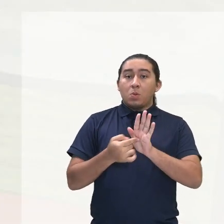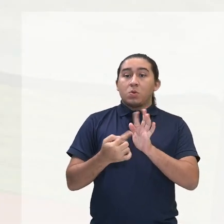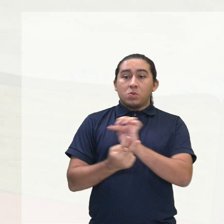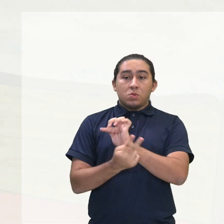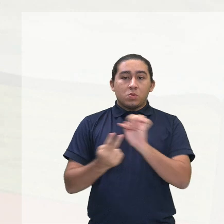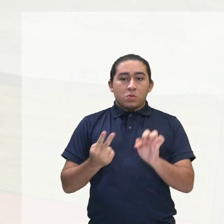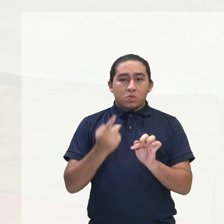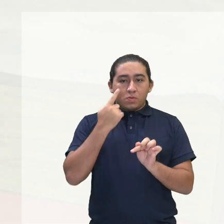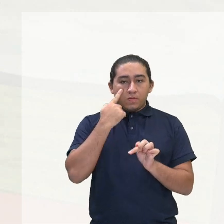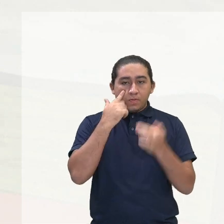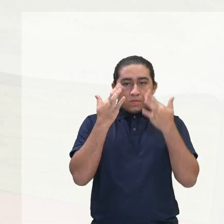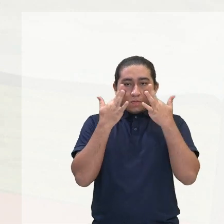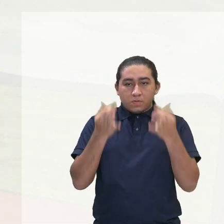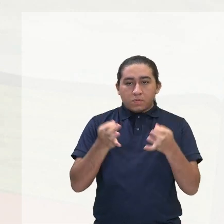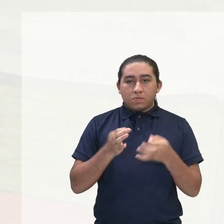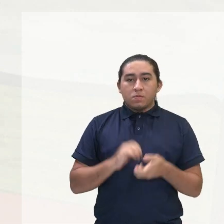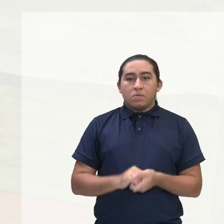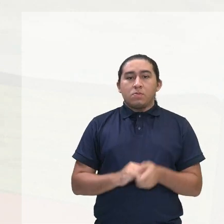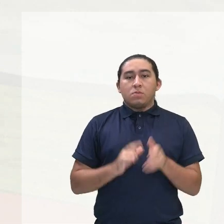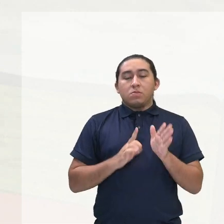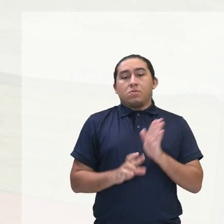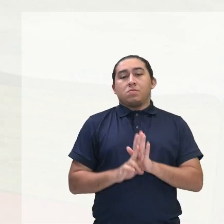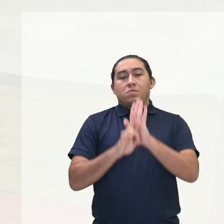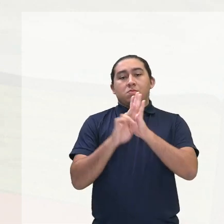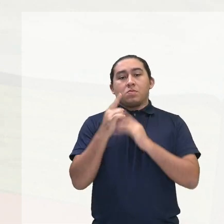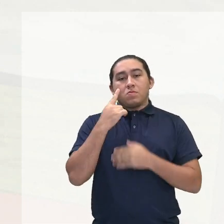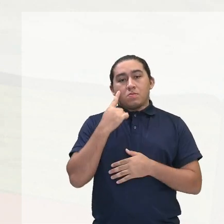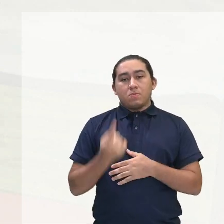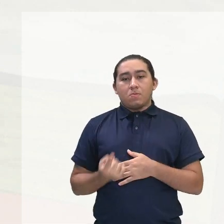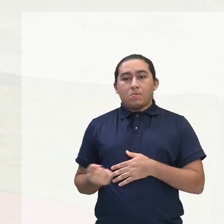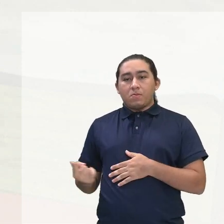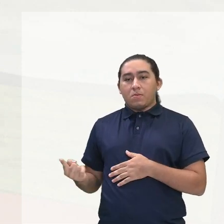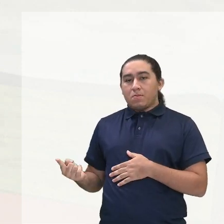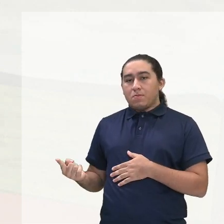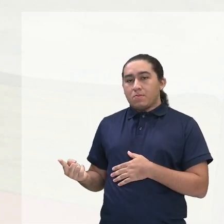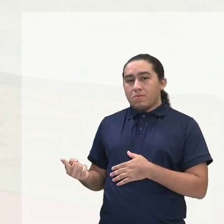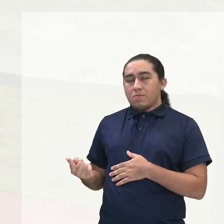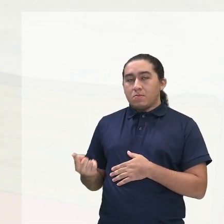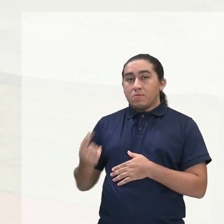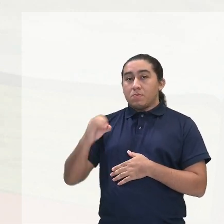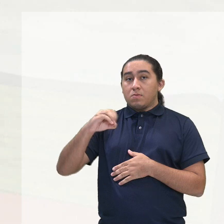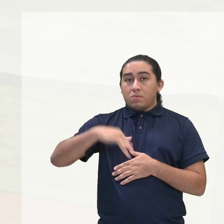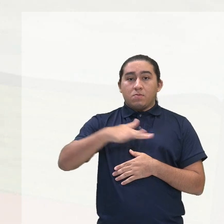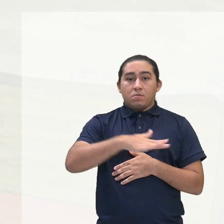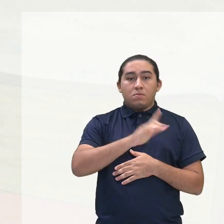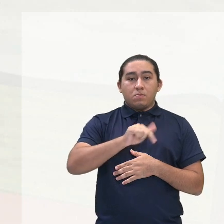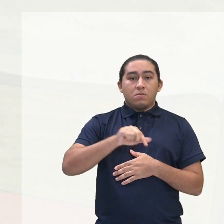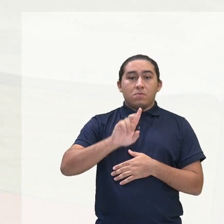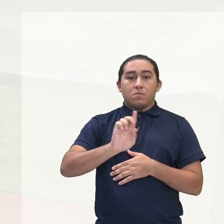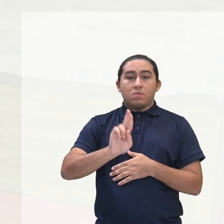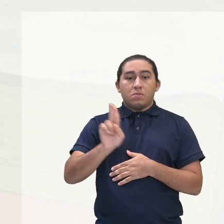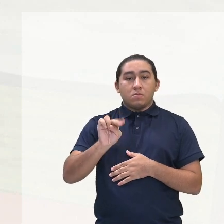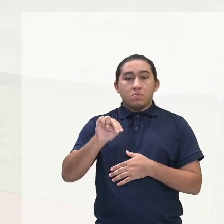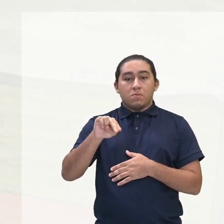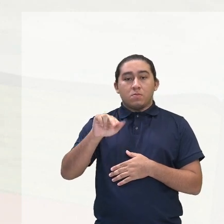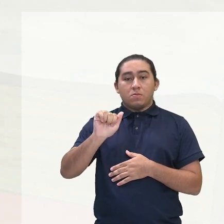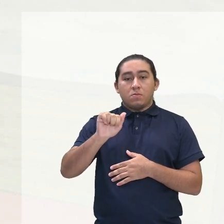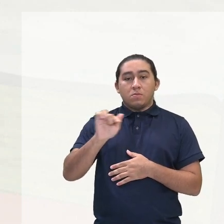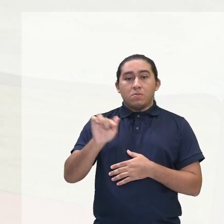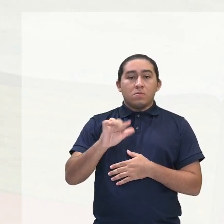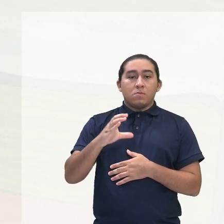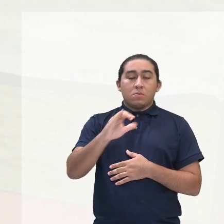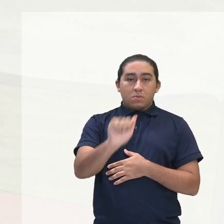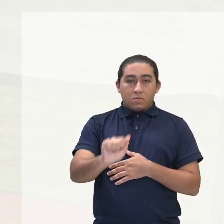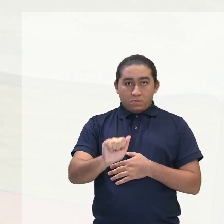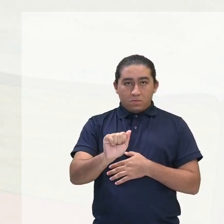Temos aqui a representação da placa oceânica, né? Placa de Nazca. Olha só, representando aqui o